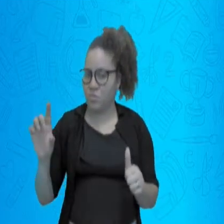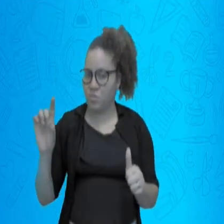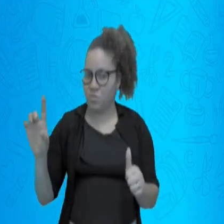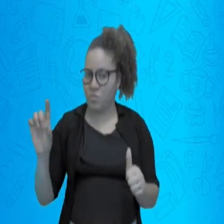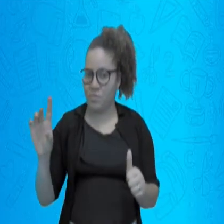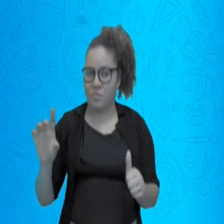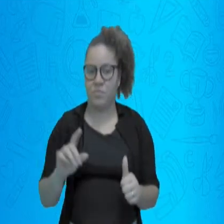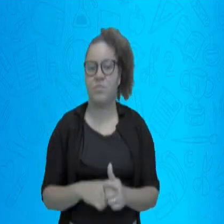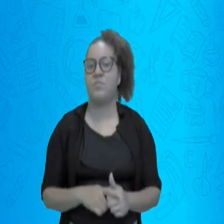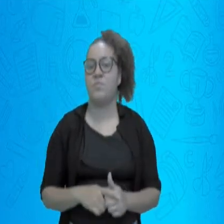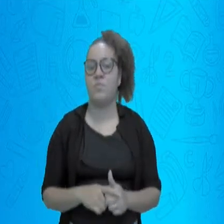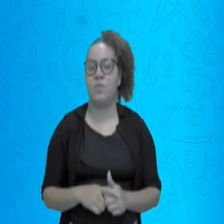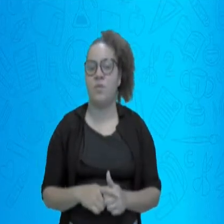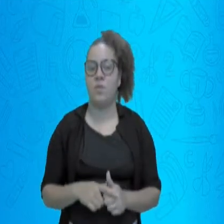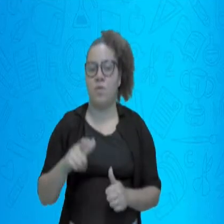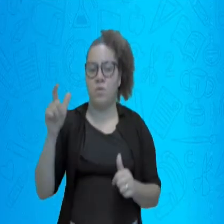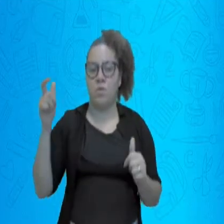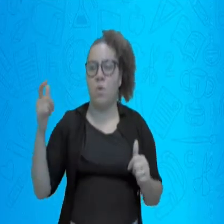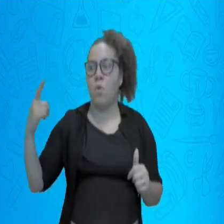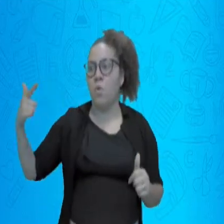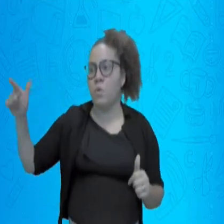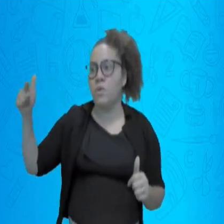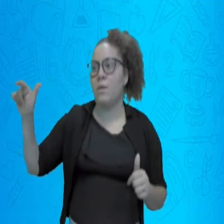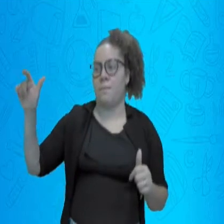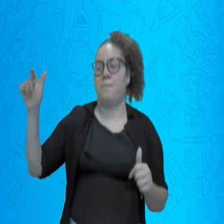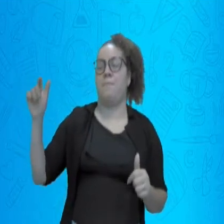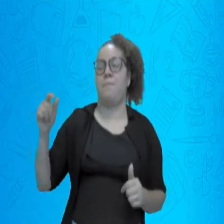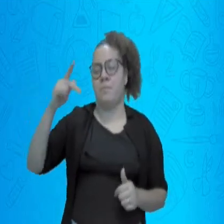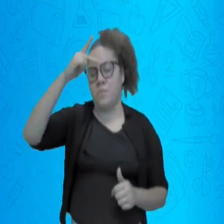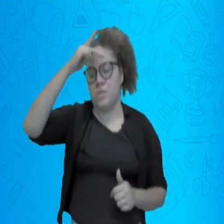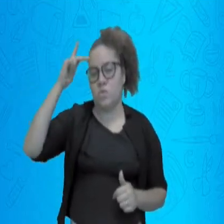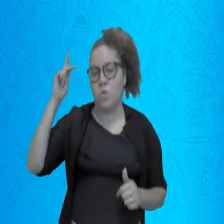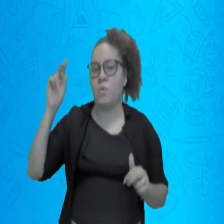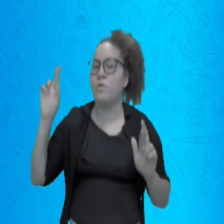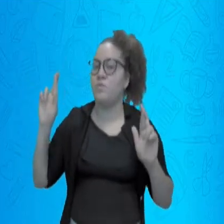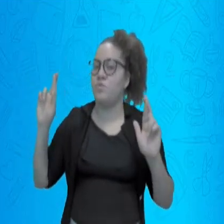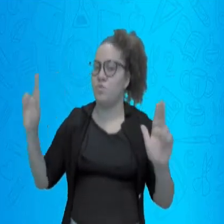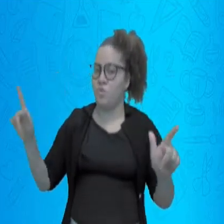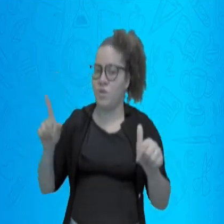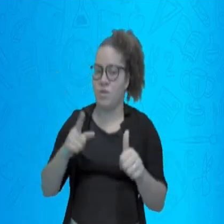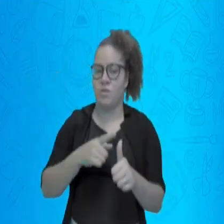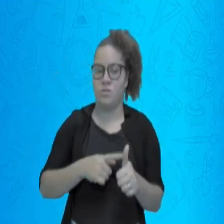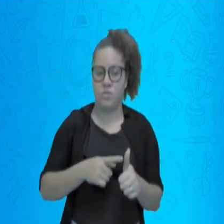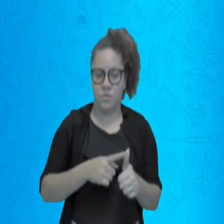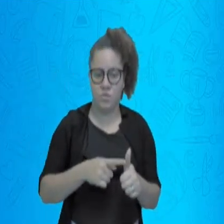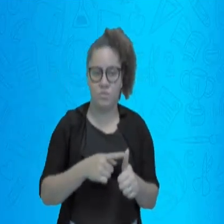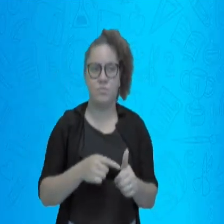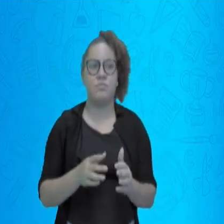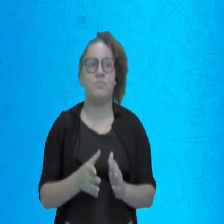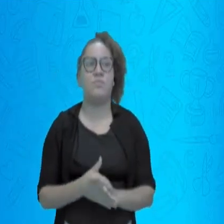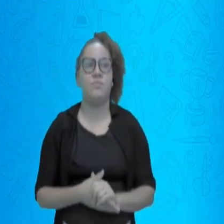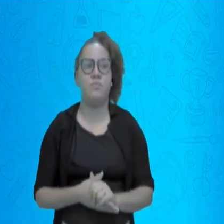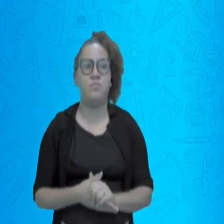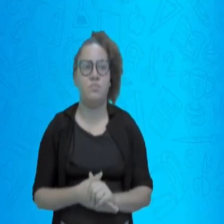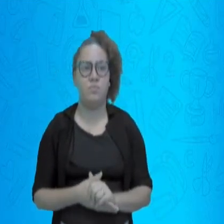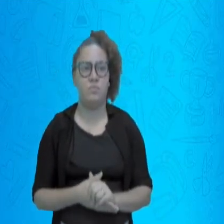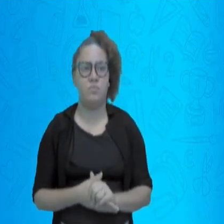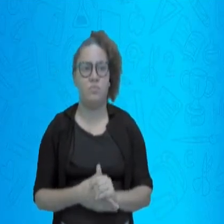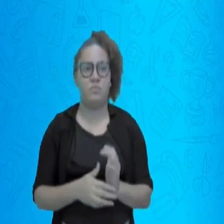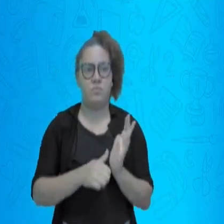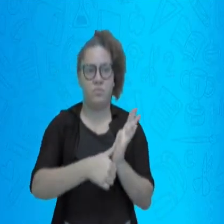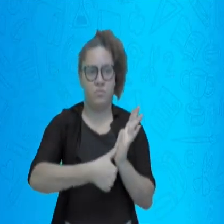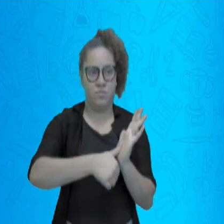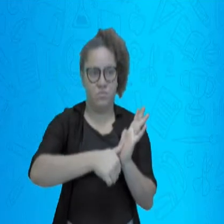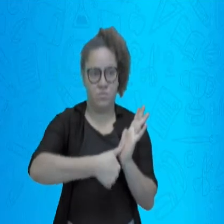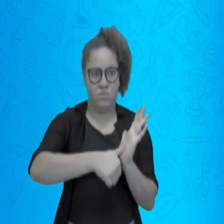for outra pessoa, vai ser outra digital, diferente. A identificação pessoal